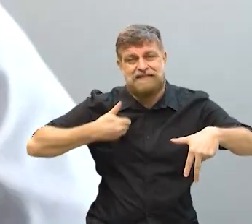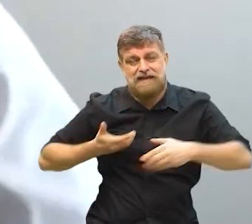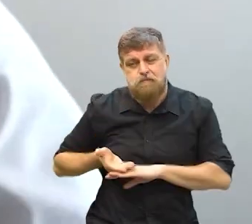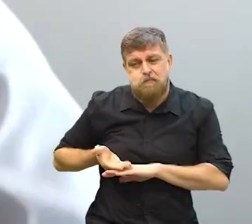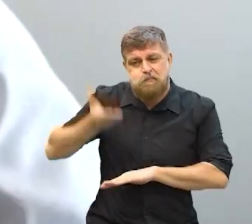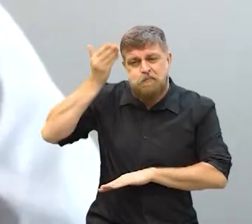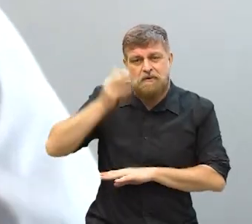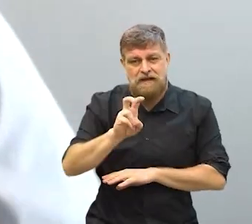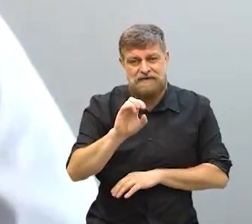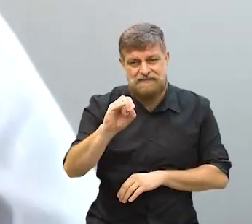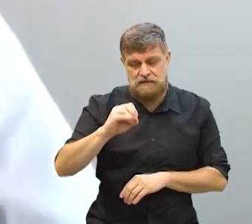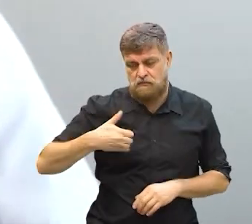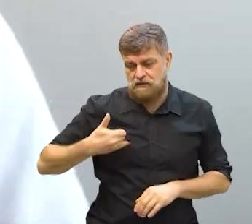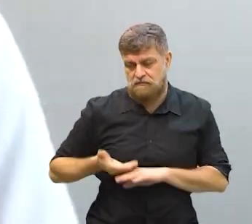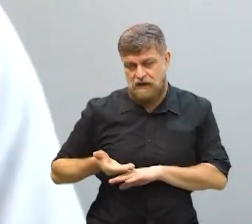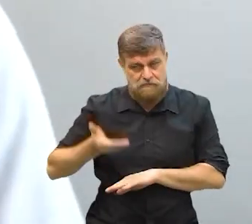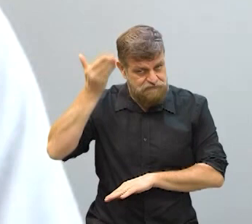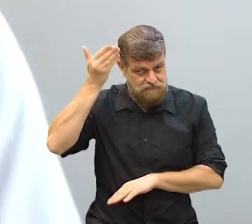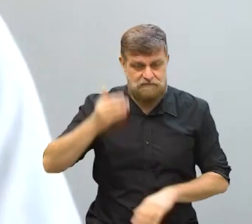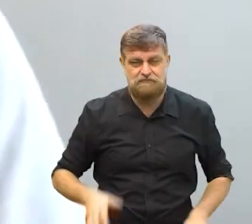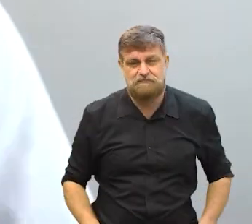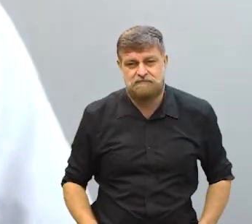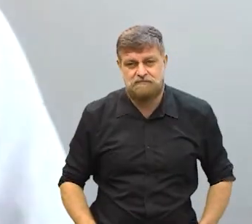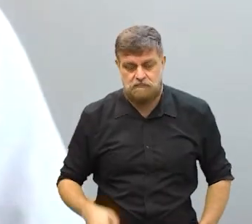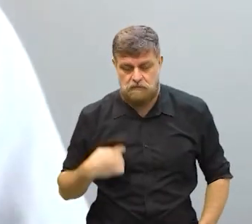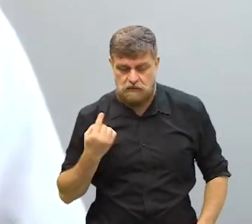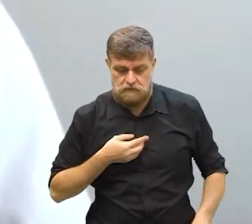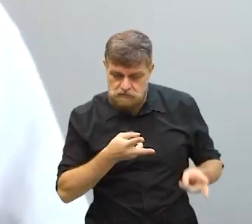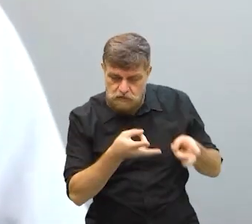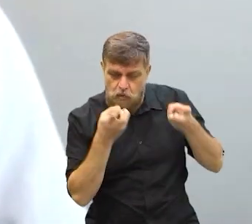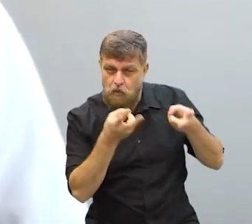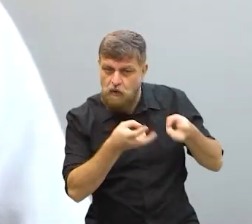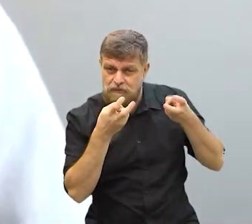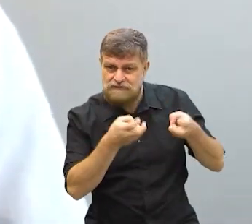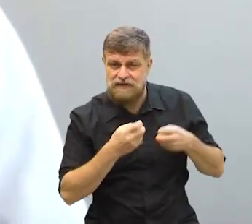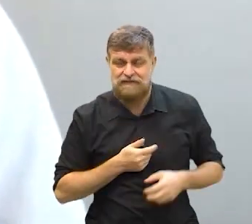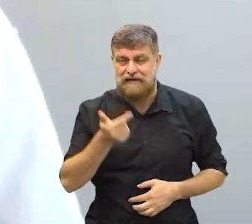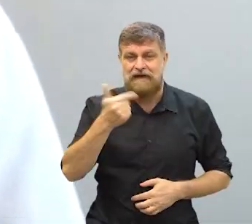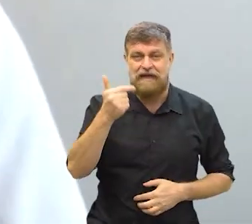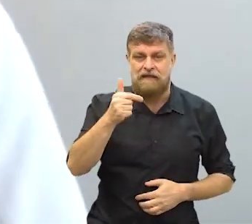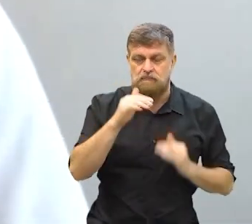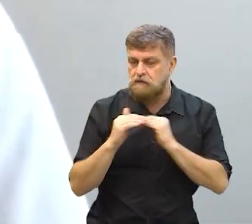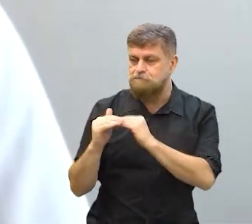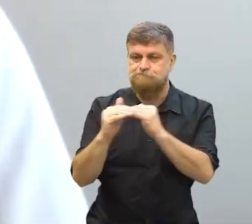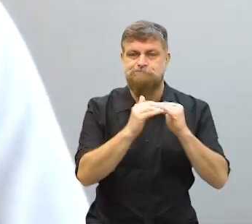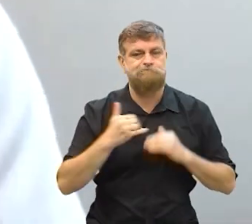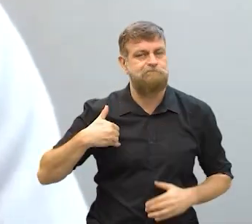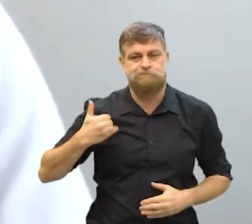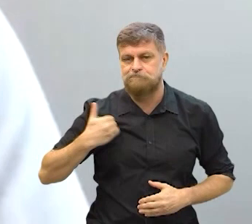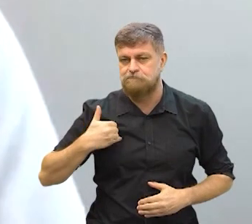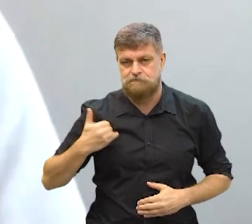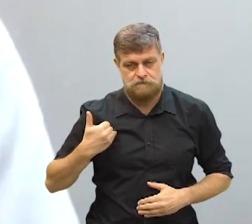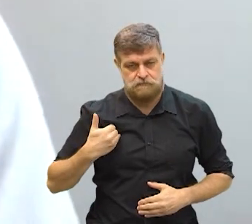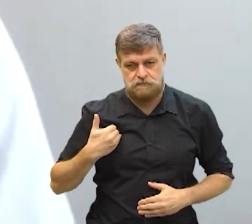Por exemplo, aquelas pacientes com mais de 50 anos, com mais de 60 anos. Então, o que a gente observa é que eu não tenho mais um grupo etário onde